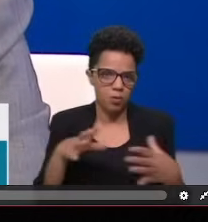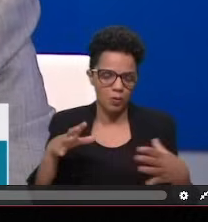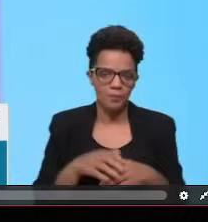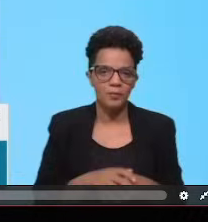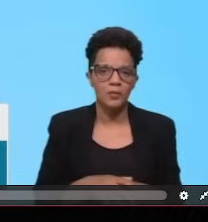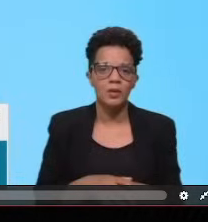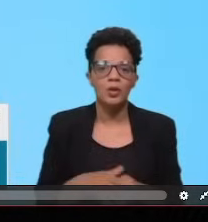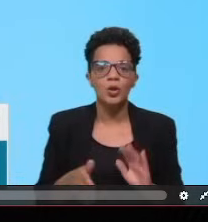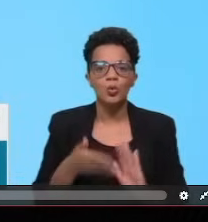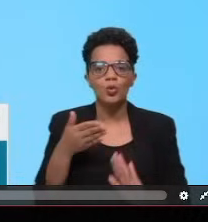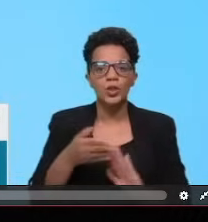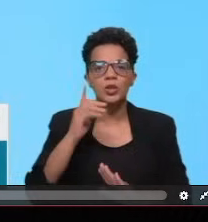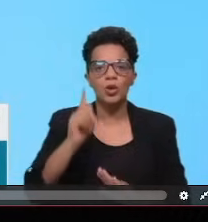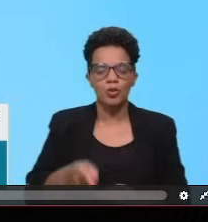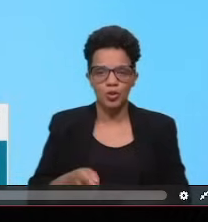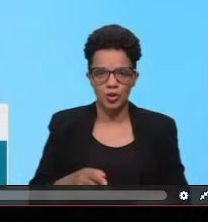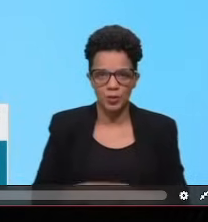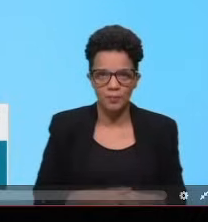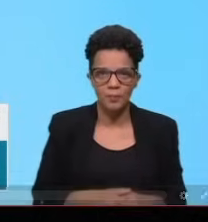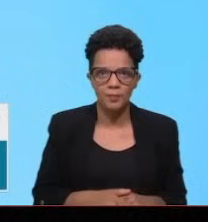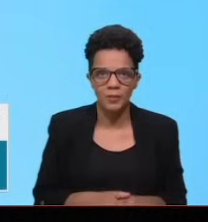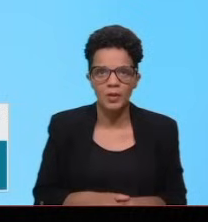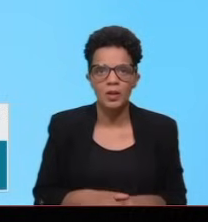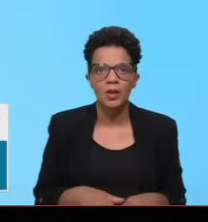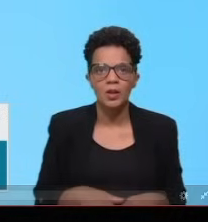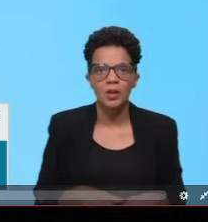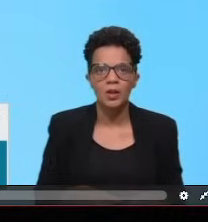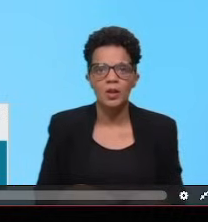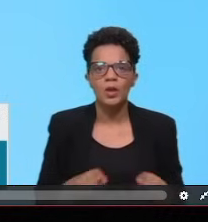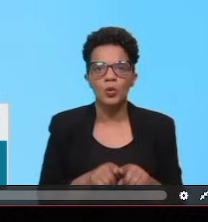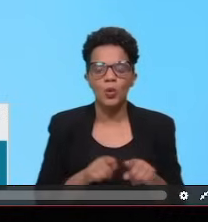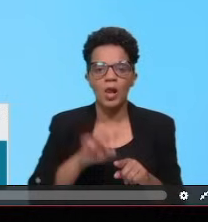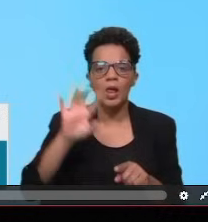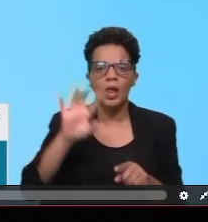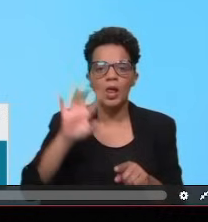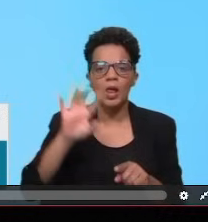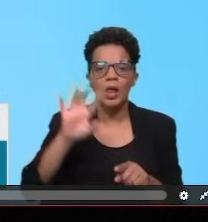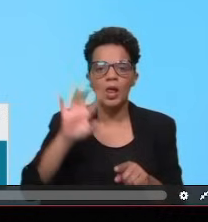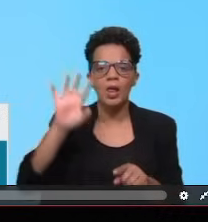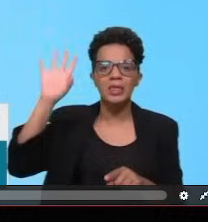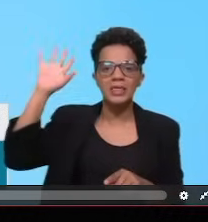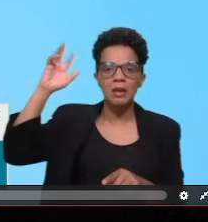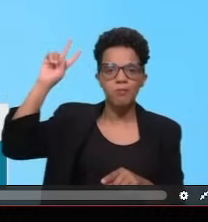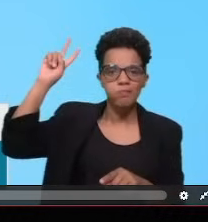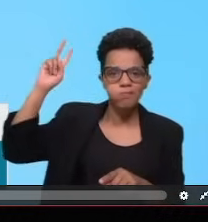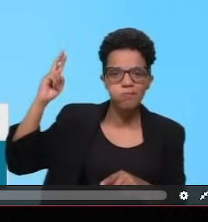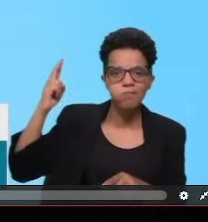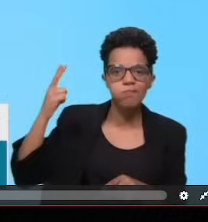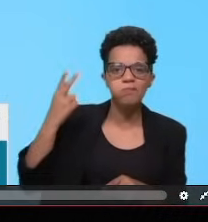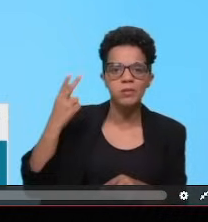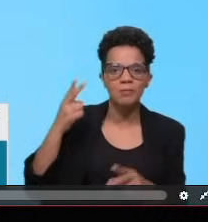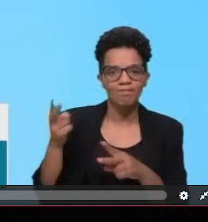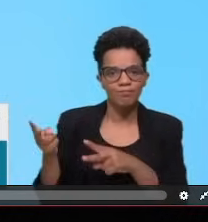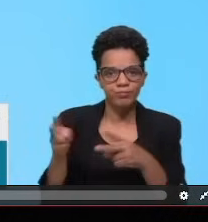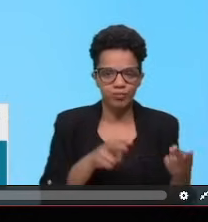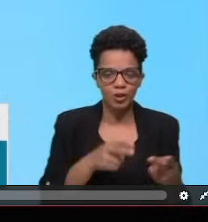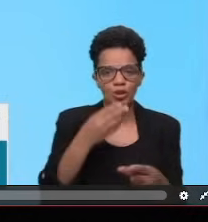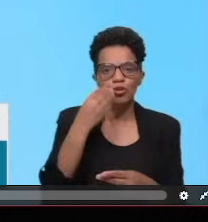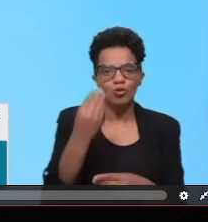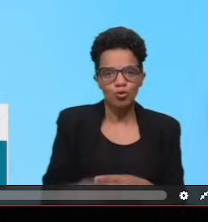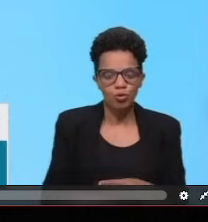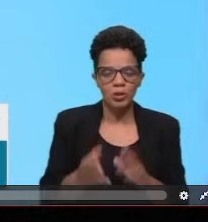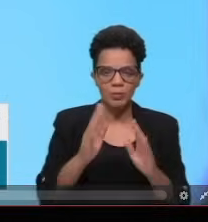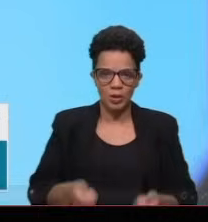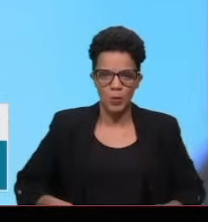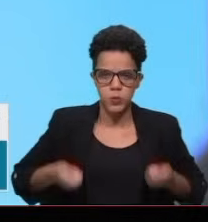chat clim B A Urgência é mesmo a transição climá elais de muito investimento para